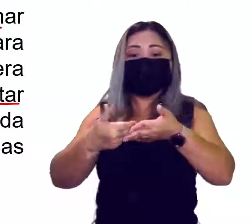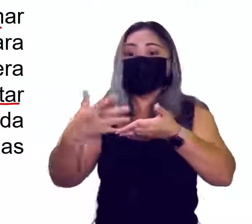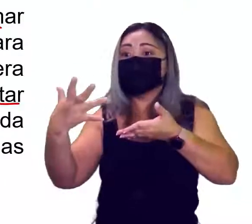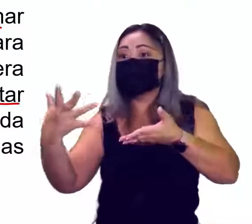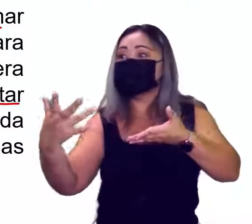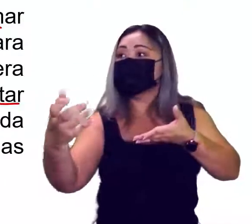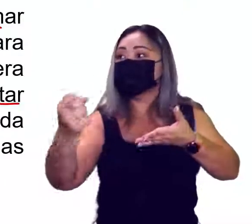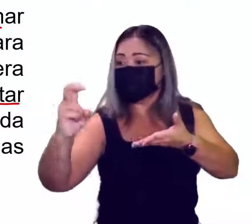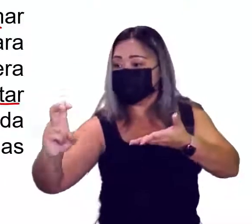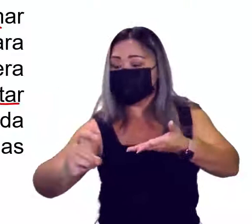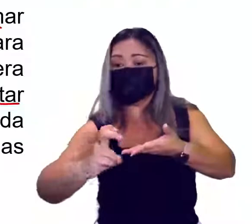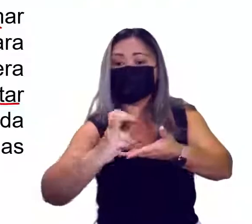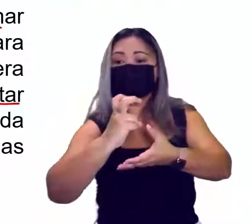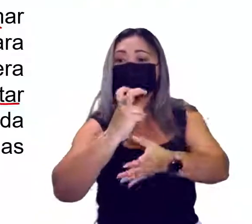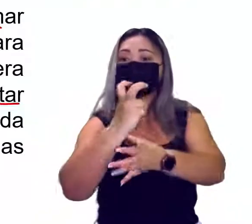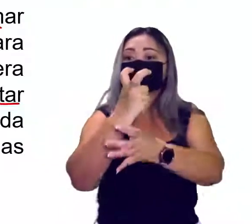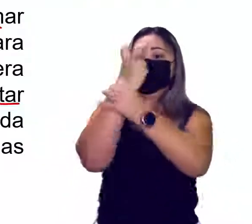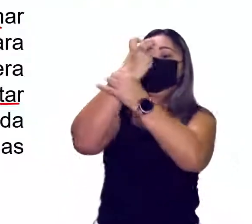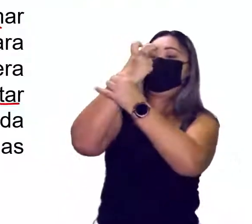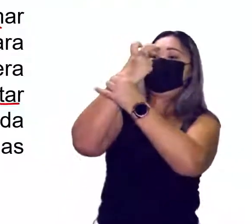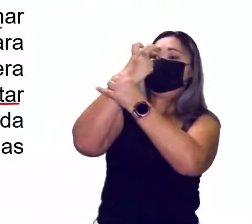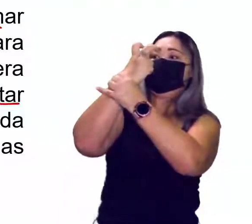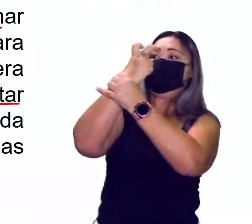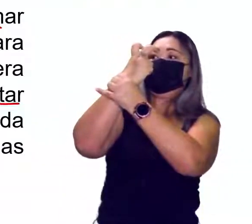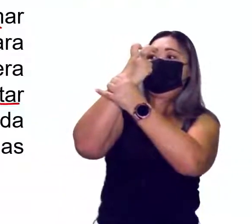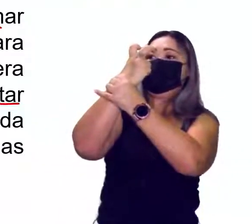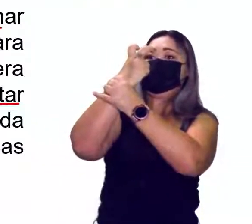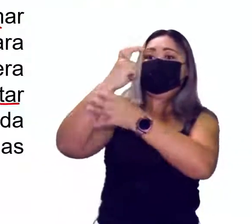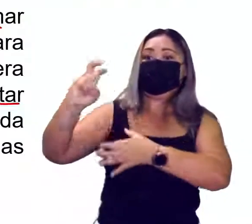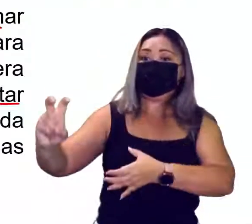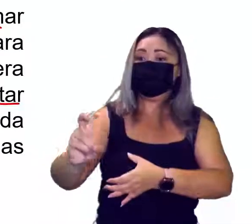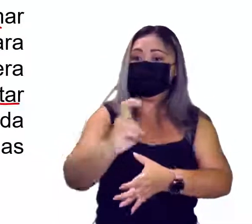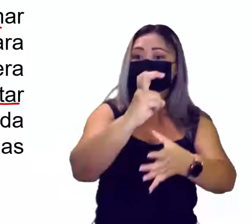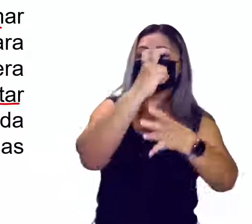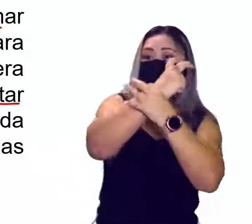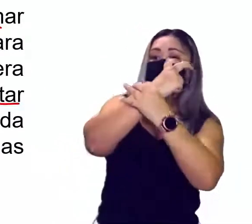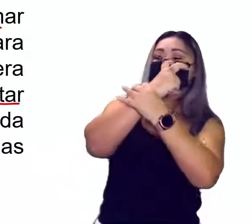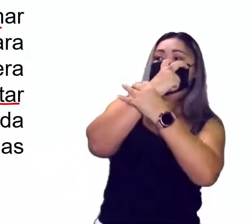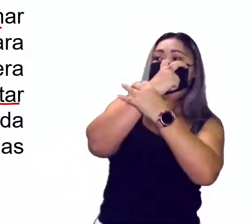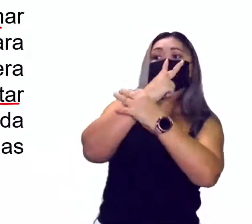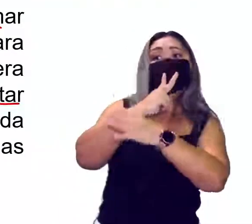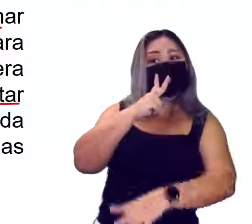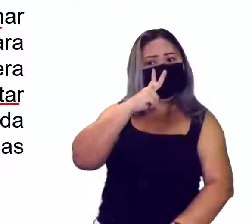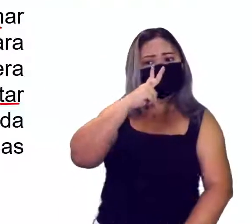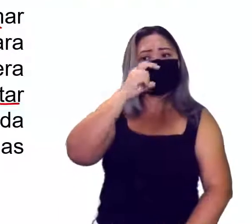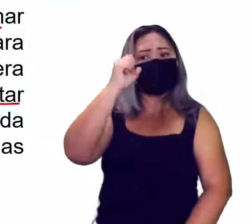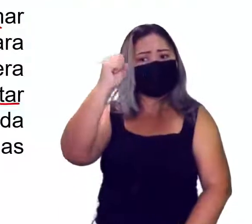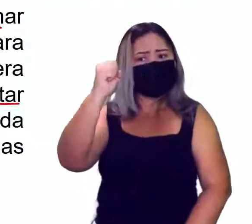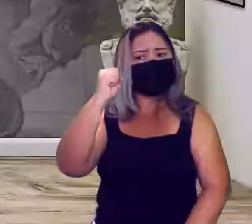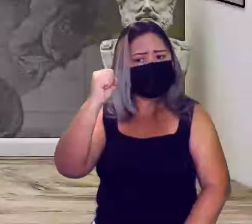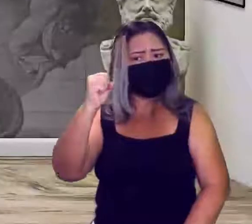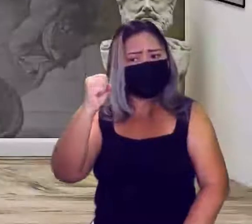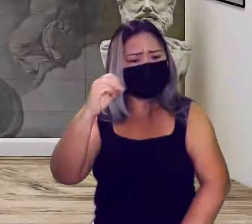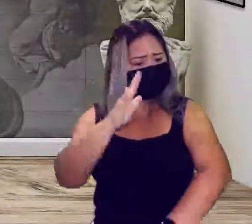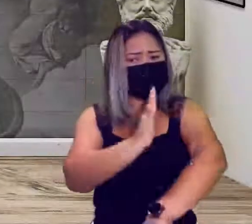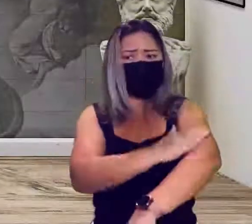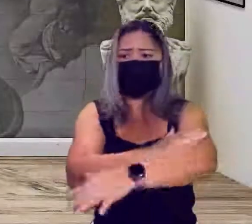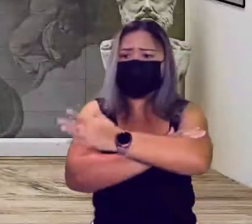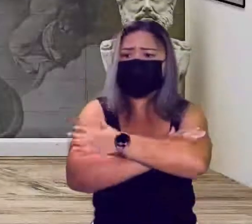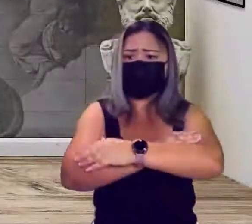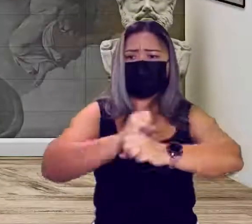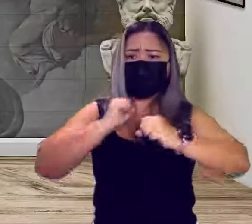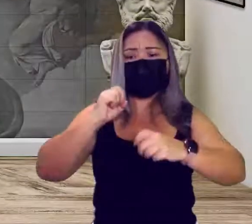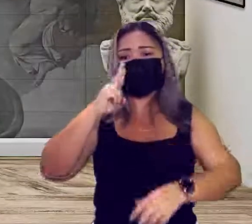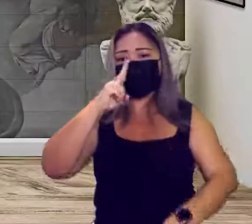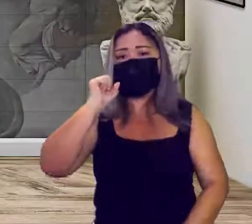Hércules estrangulou, né, as serpentes com as próprias mãos. Ou seja, ele tinha muita força para fazer isso, não é verdade? Então essas